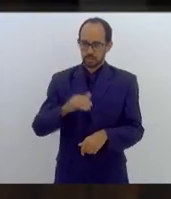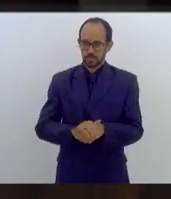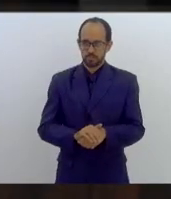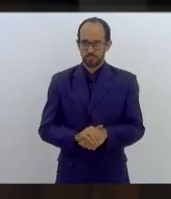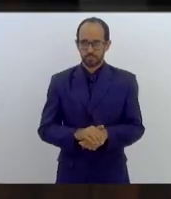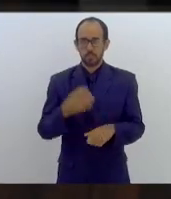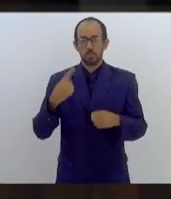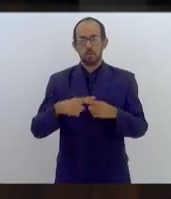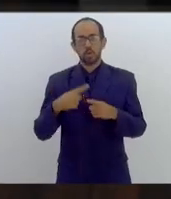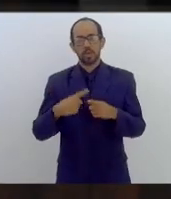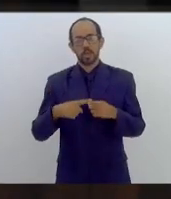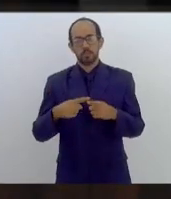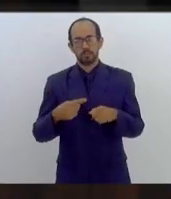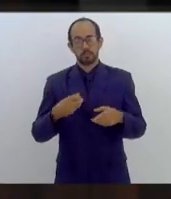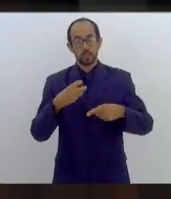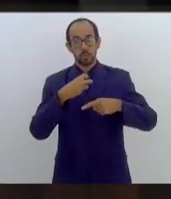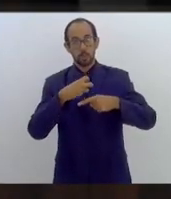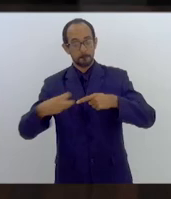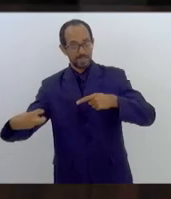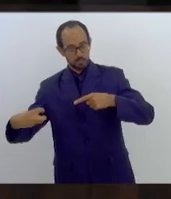questão do impeachment